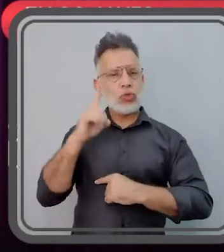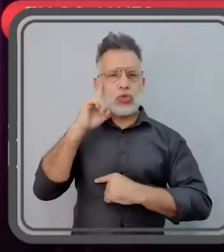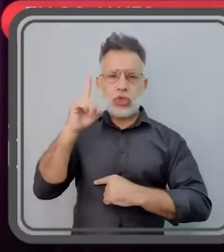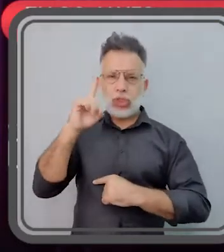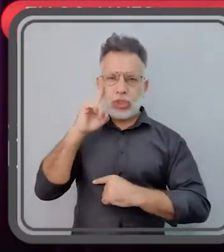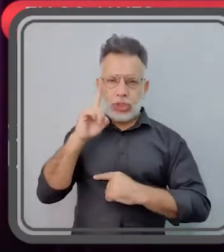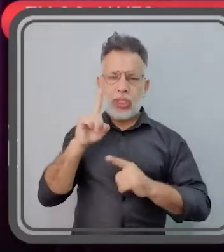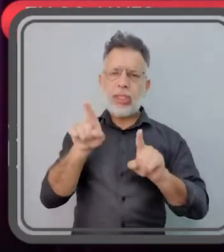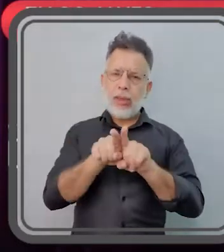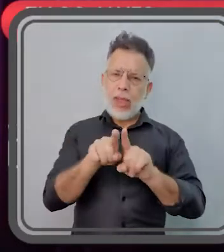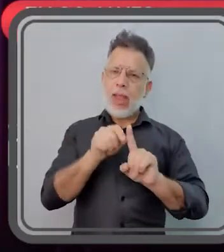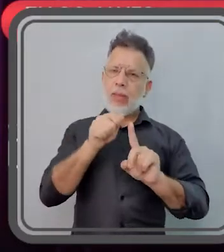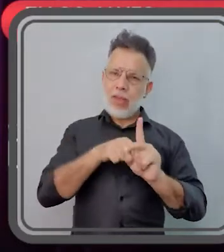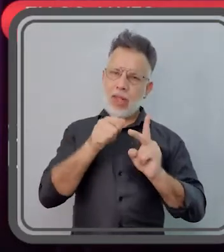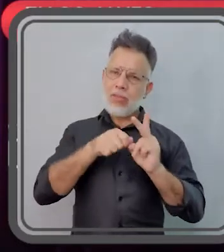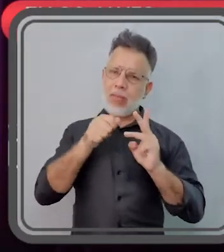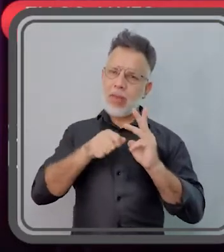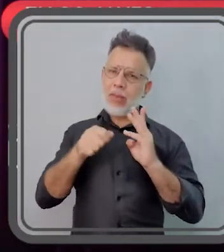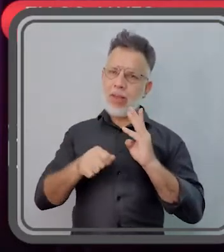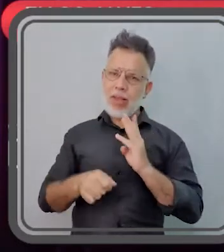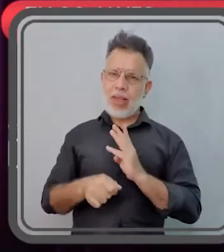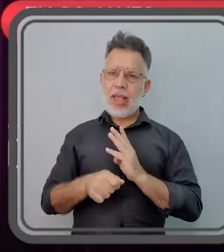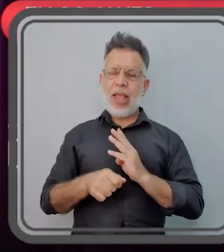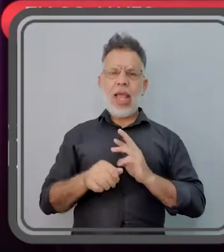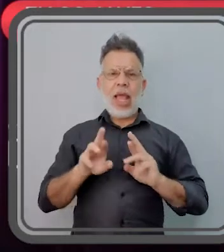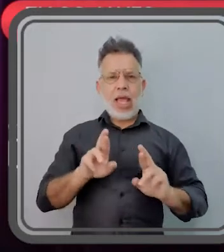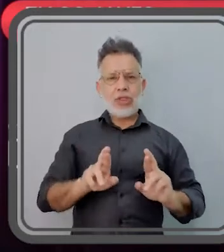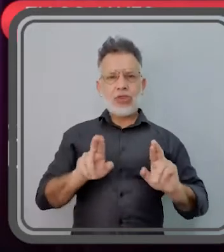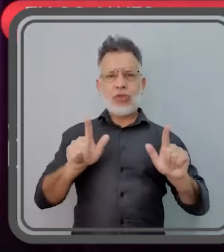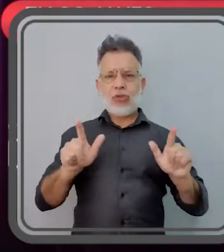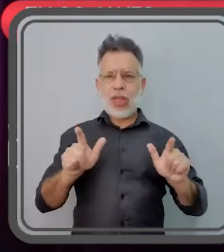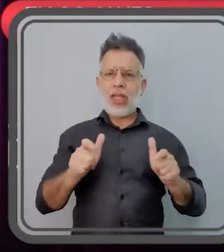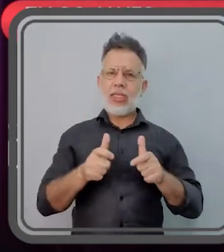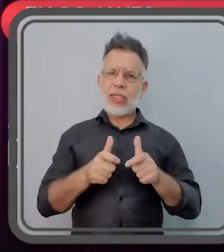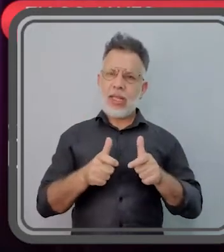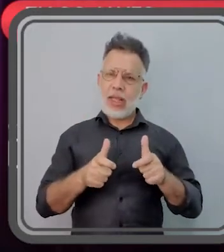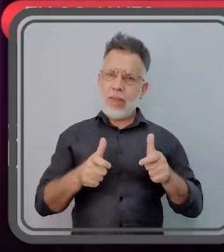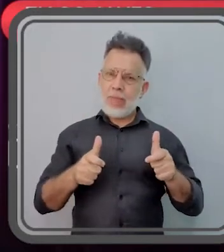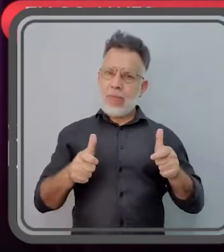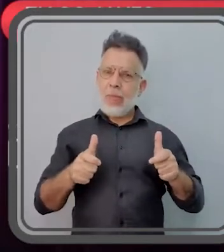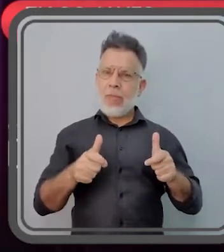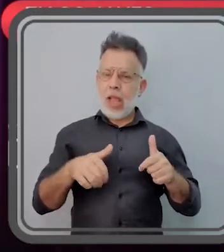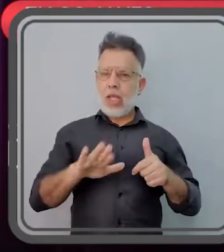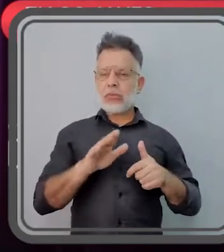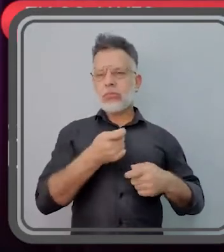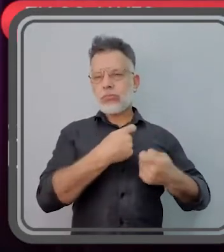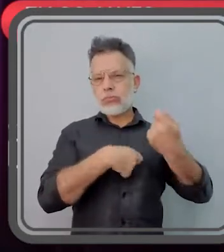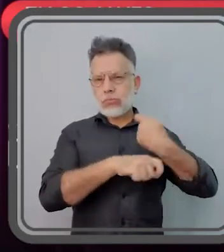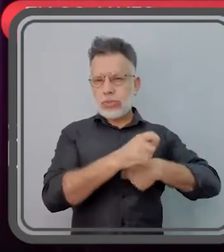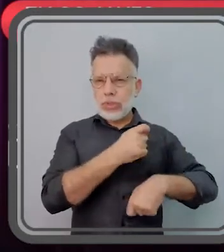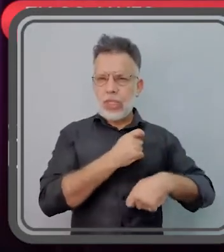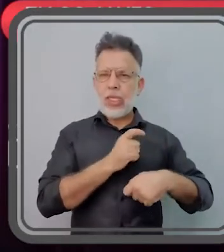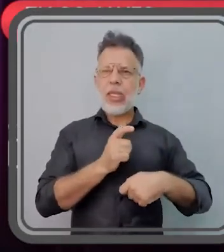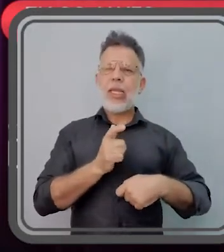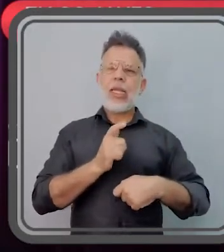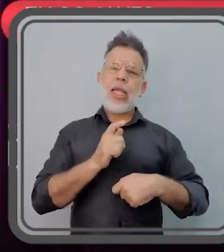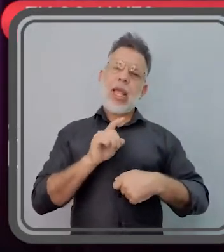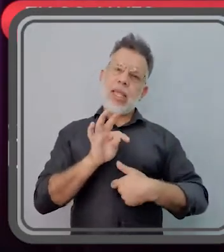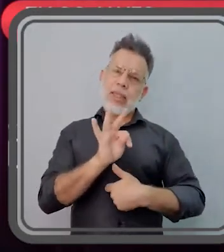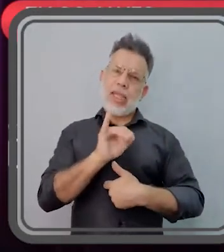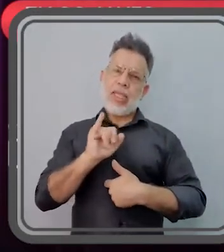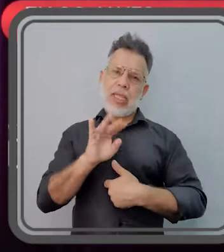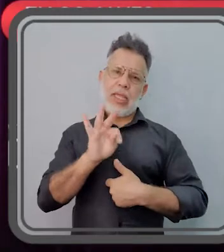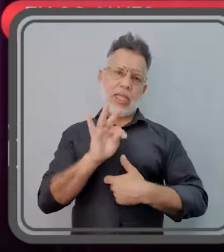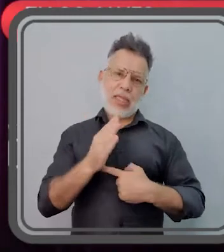mês por mês, da diferença, ou mais bem do business e TI, ou tecnologia, está